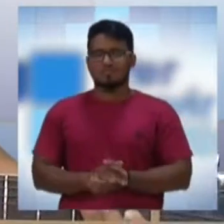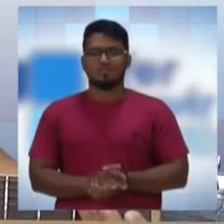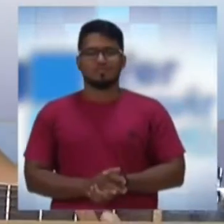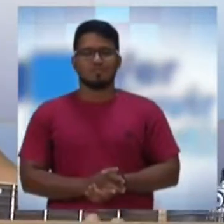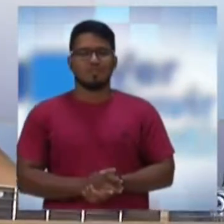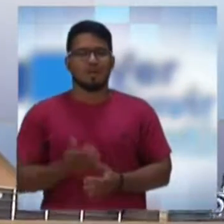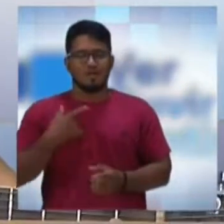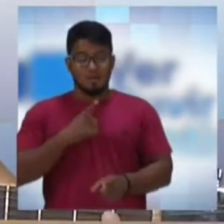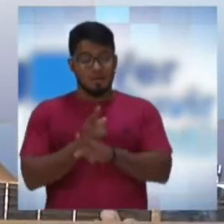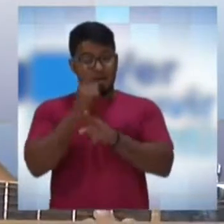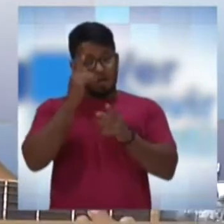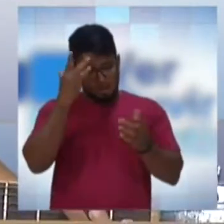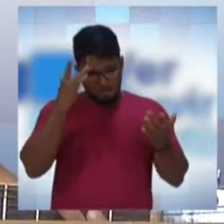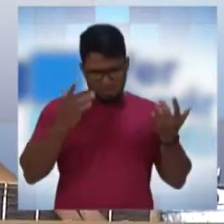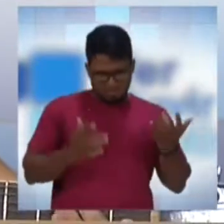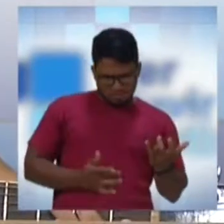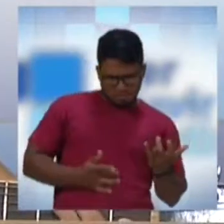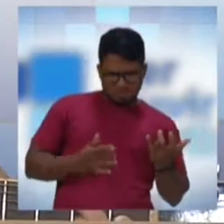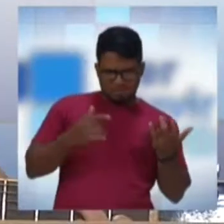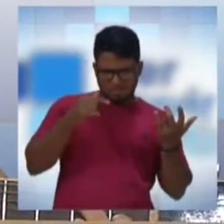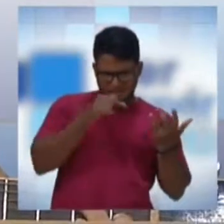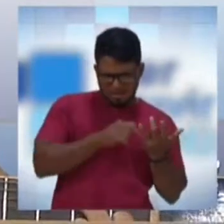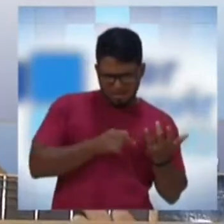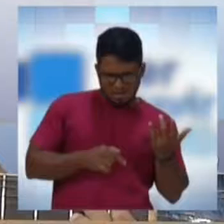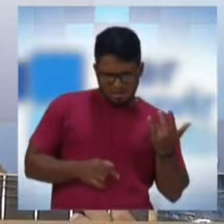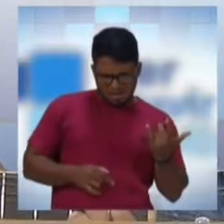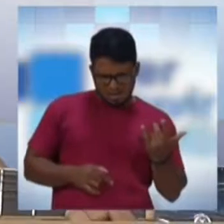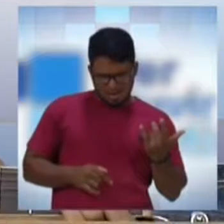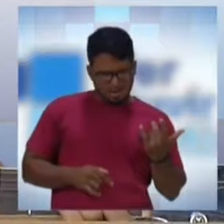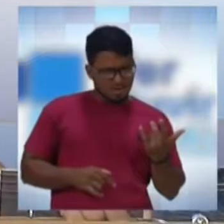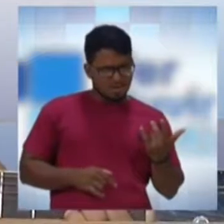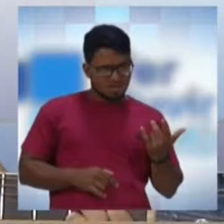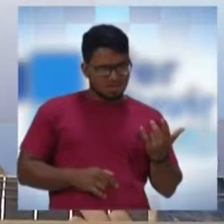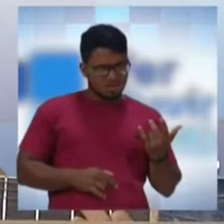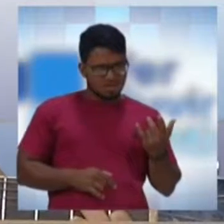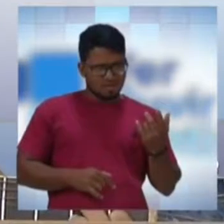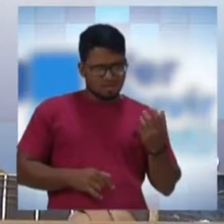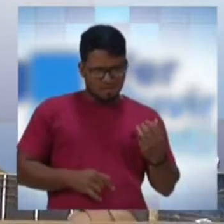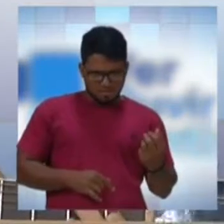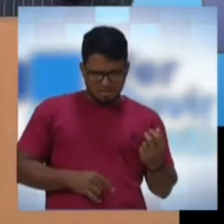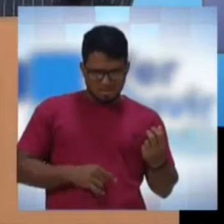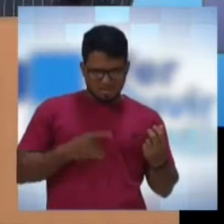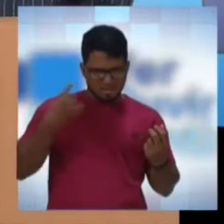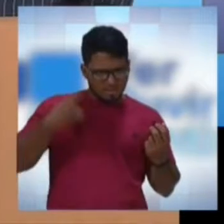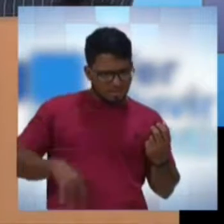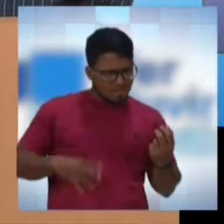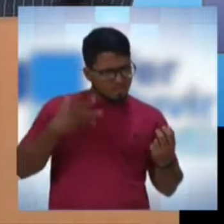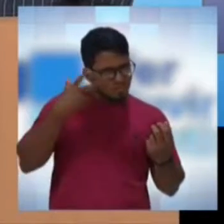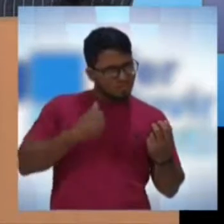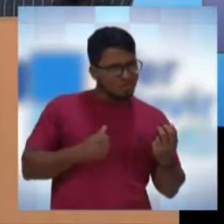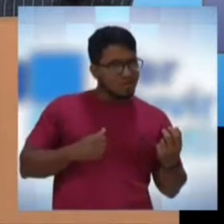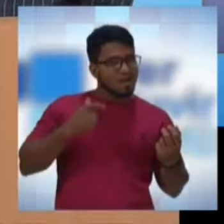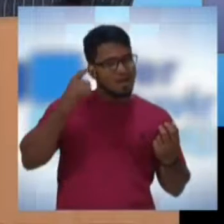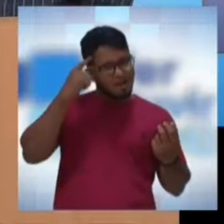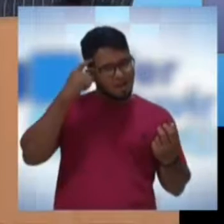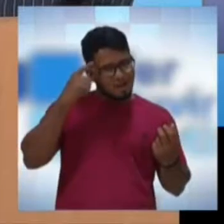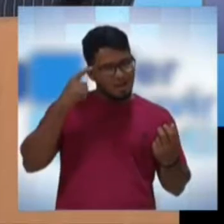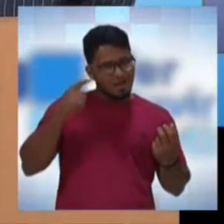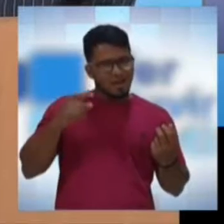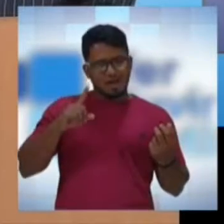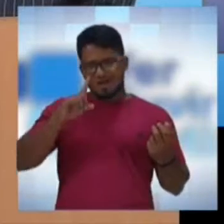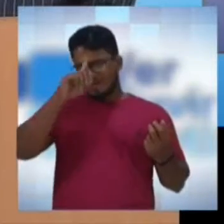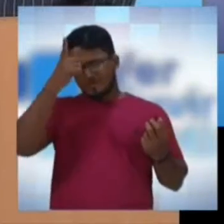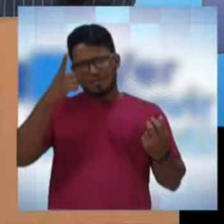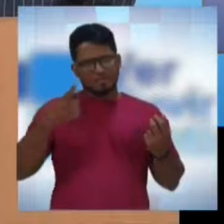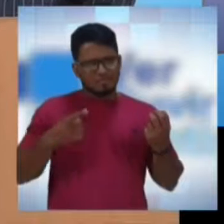eu fui justamente descobrindo, se eu colocar um dedo, tipo, saiu um som bonito, essa nota é bonita, por exemplo. Aí